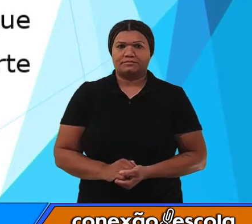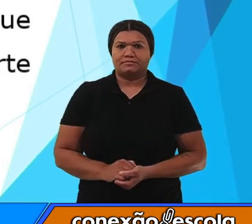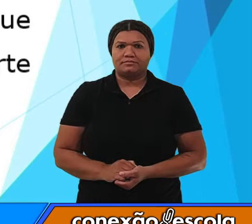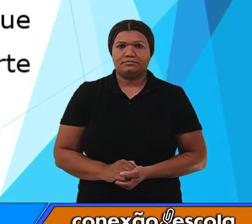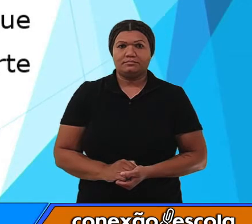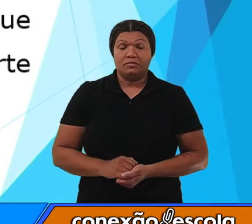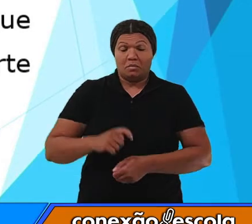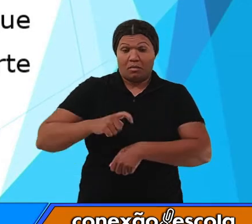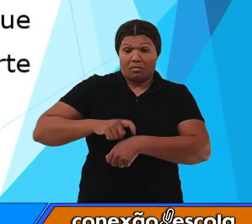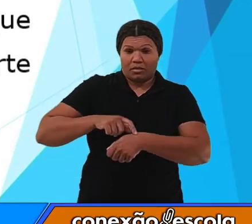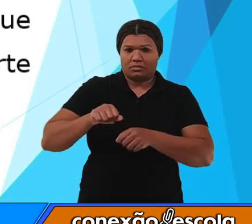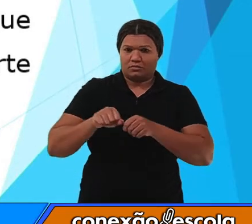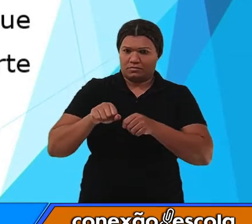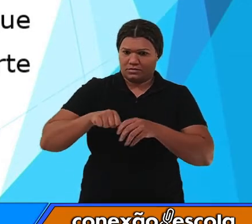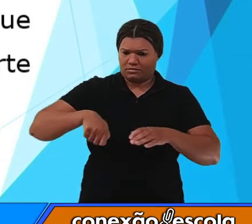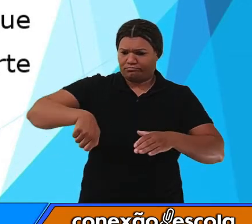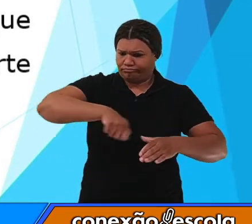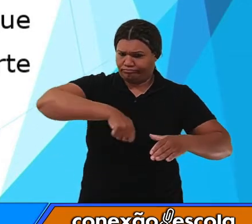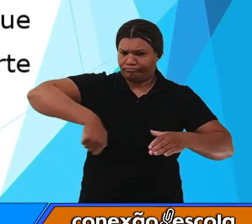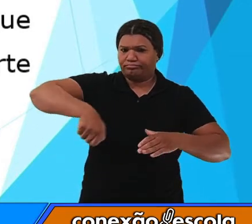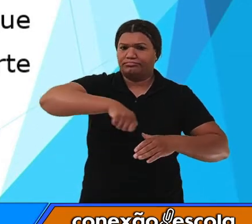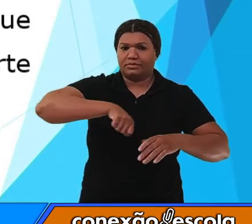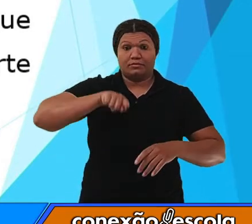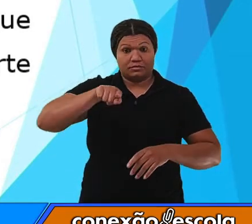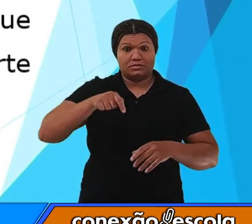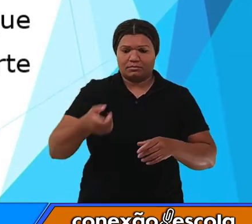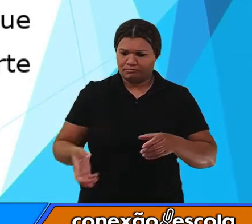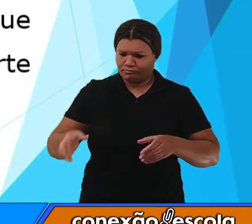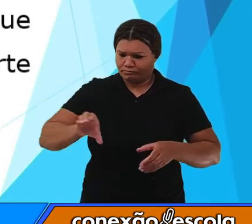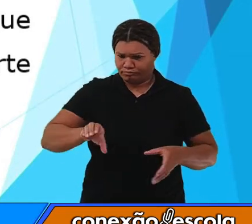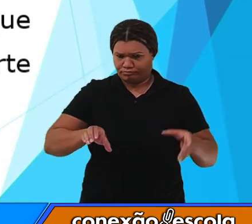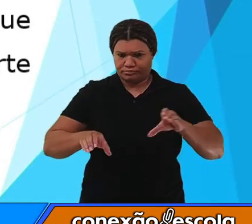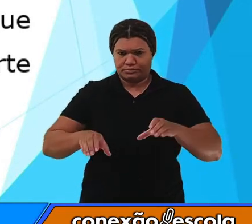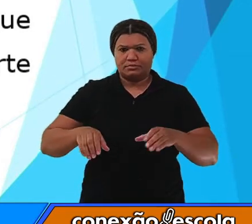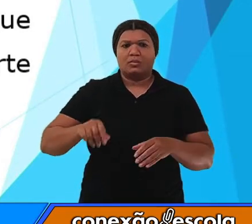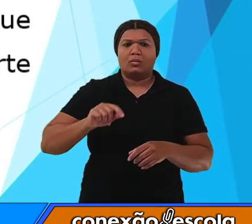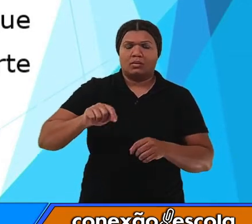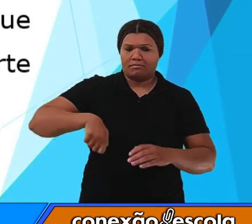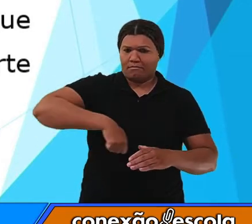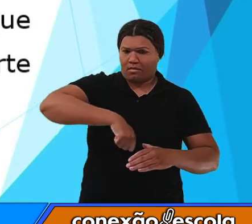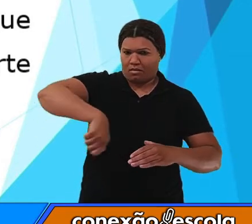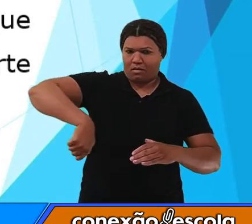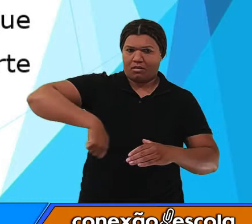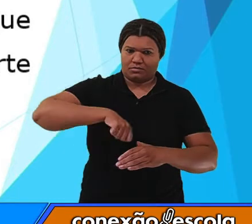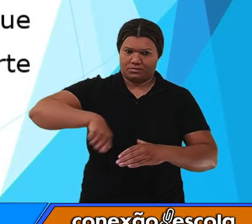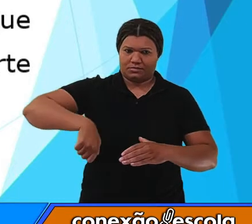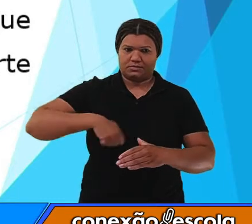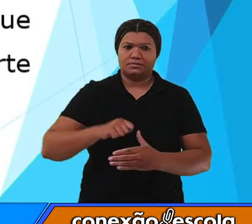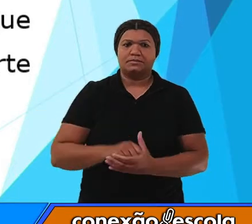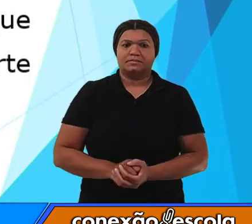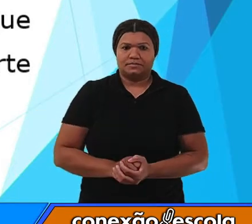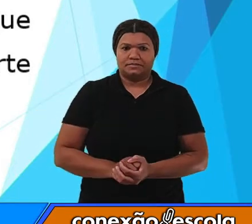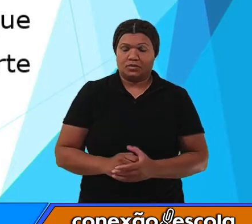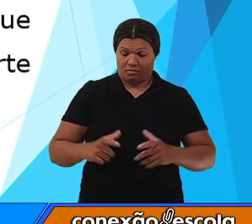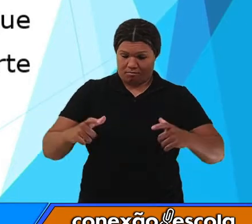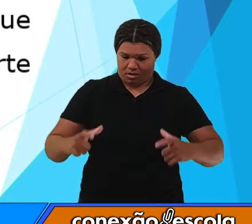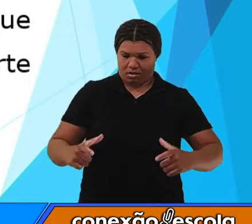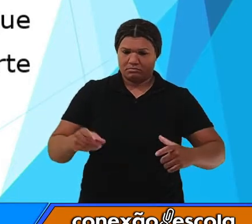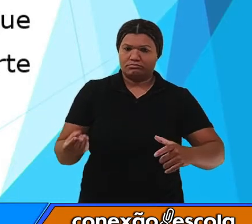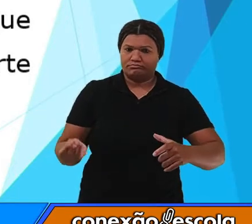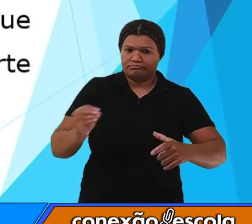Para o preparo da massa, você vai misturar os ingredientes molhados em um